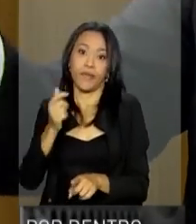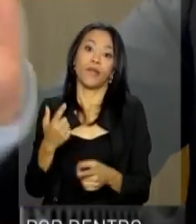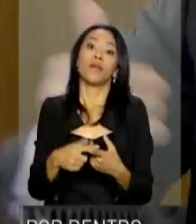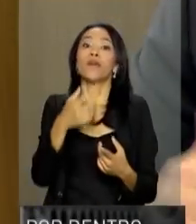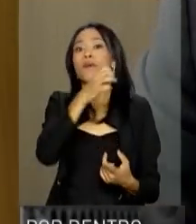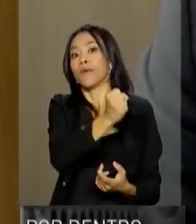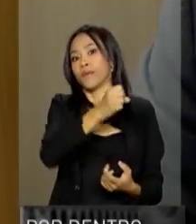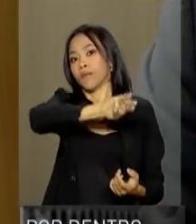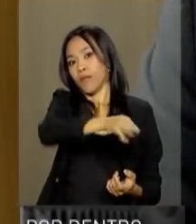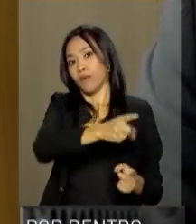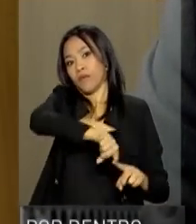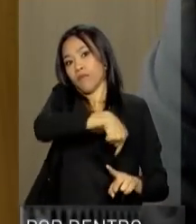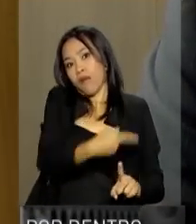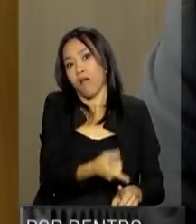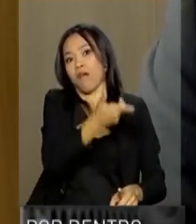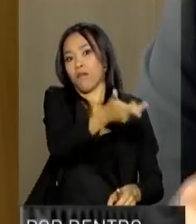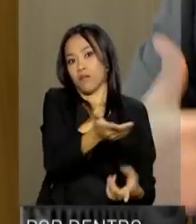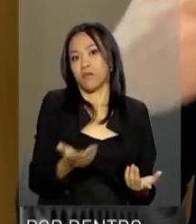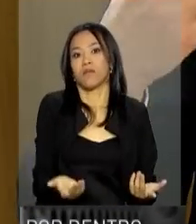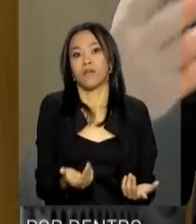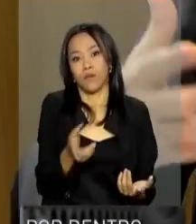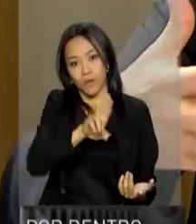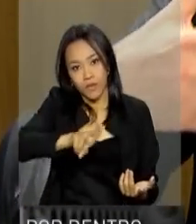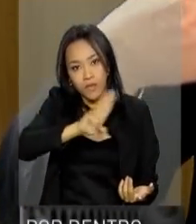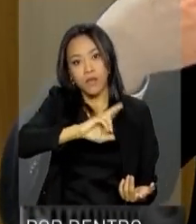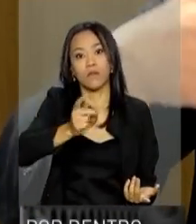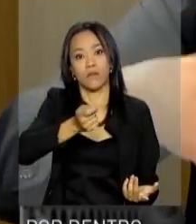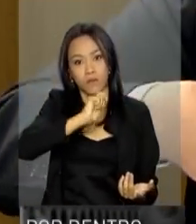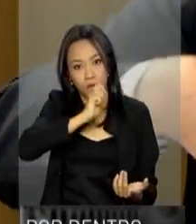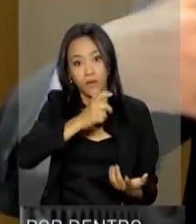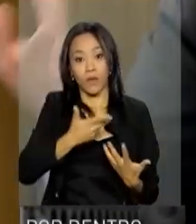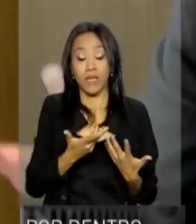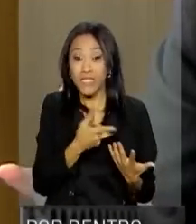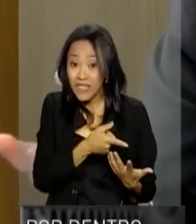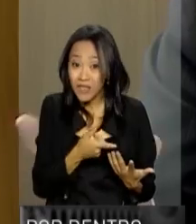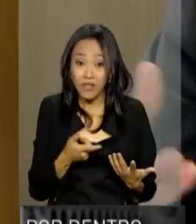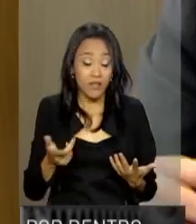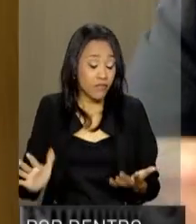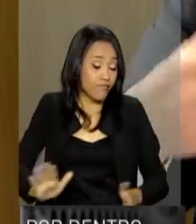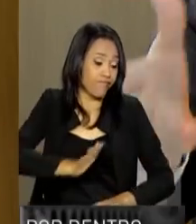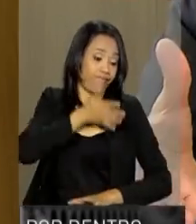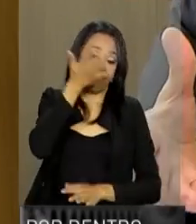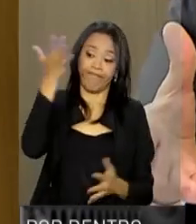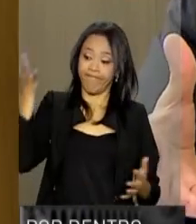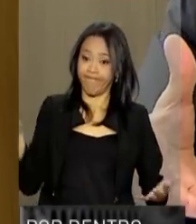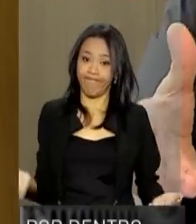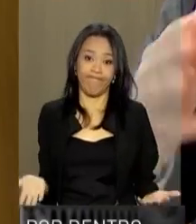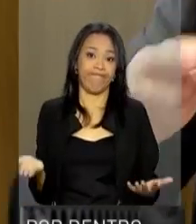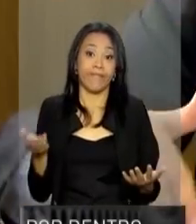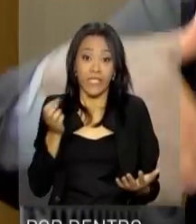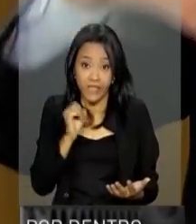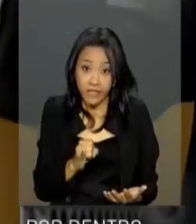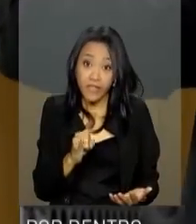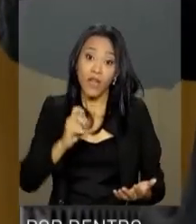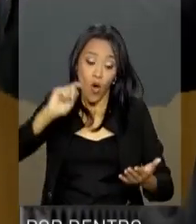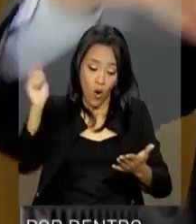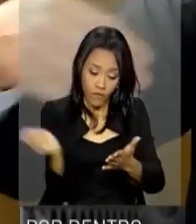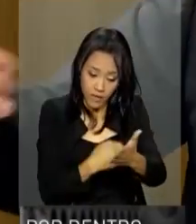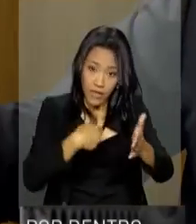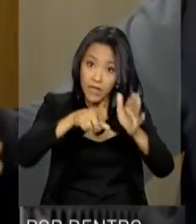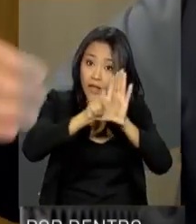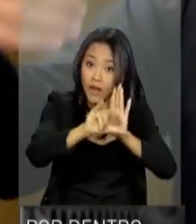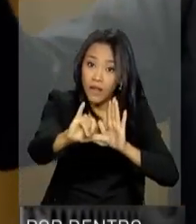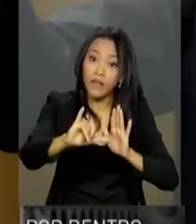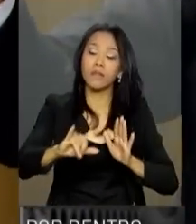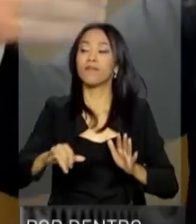pessoas dependentes químicas de drogas ilícitas isso é uma tragédia né se nós legalizarmos isso vai passar